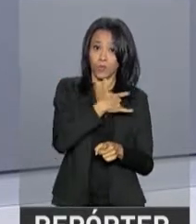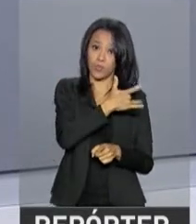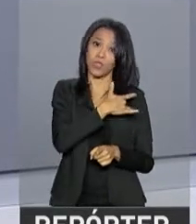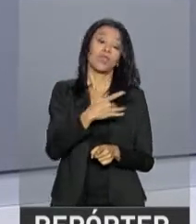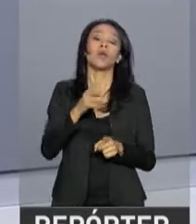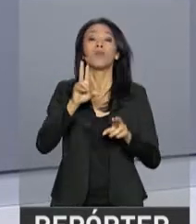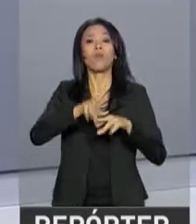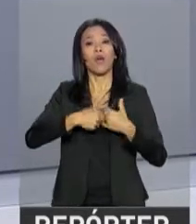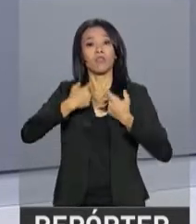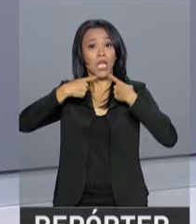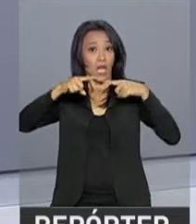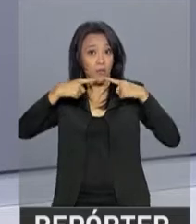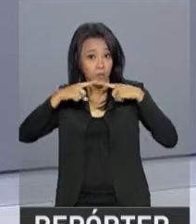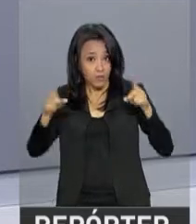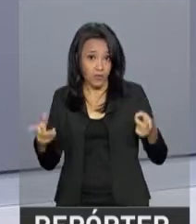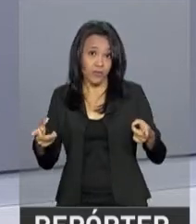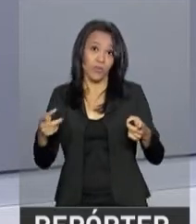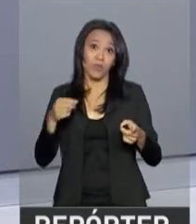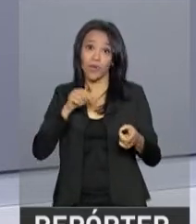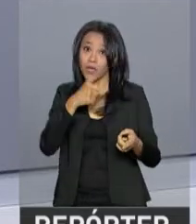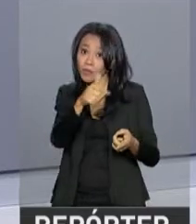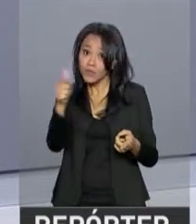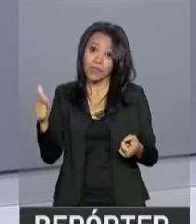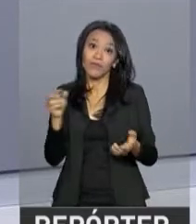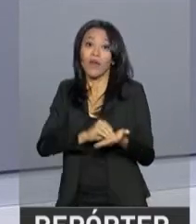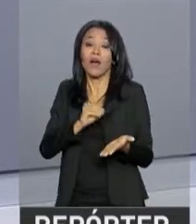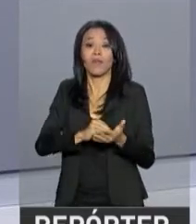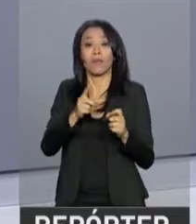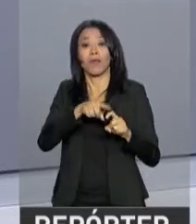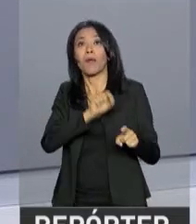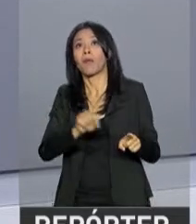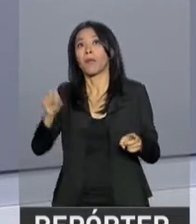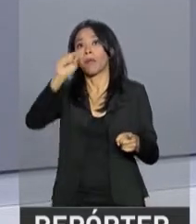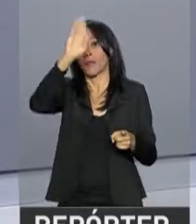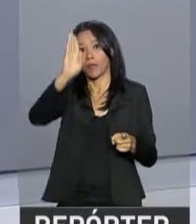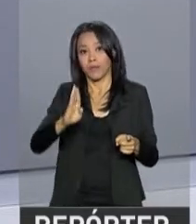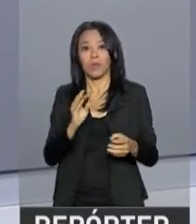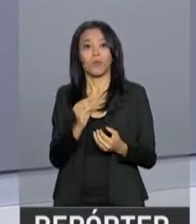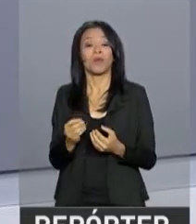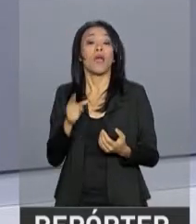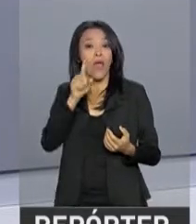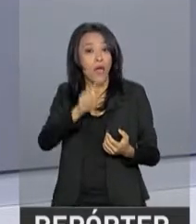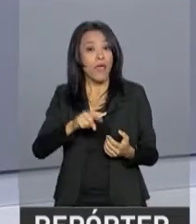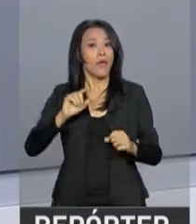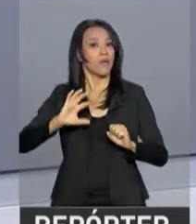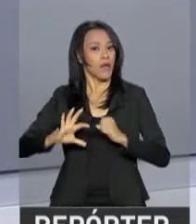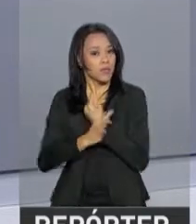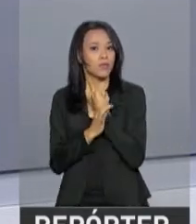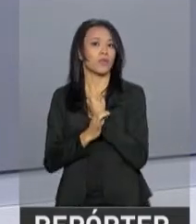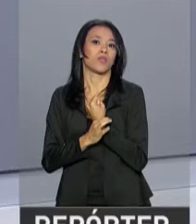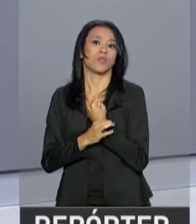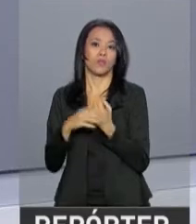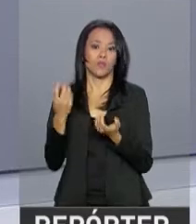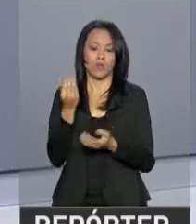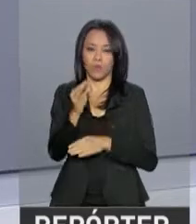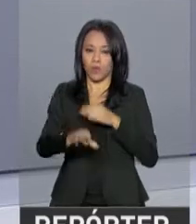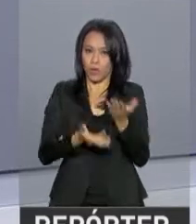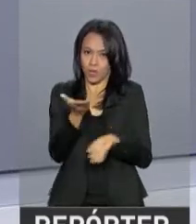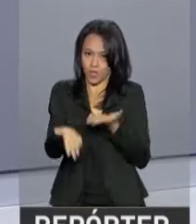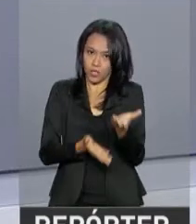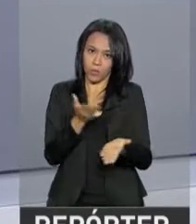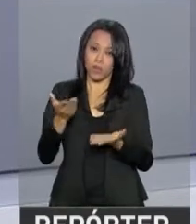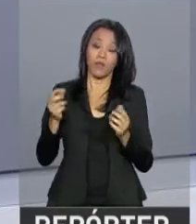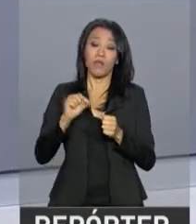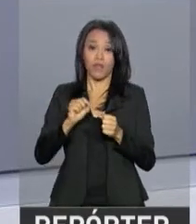sobre a cobertura dos planos a medida é resultado do programa de monitoramento da garantia de atendimento realizado a cada três meses